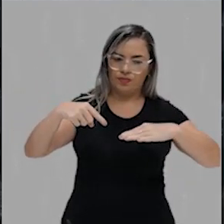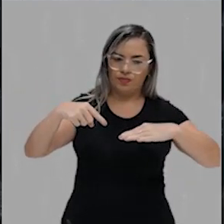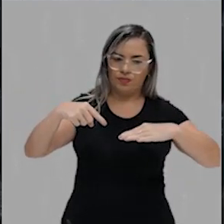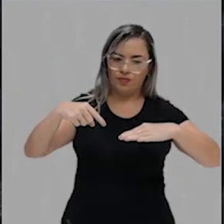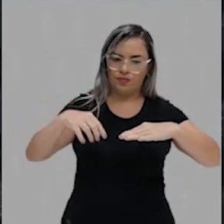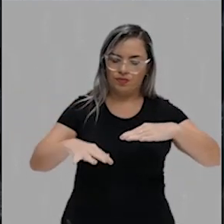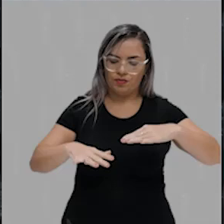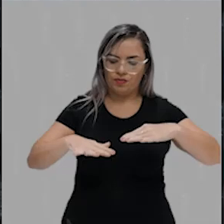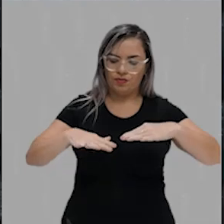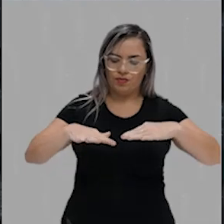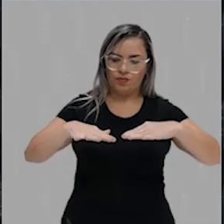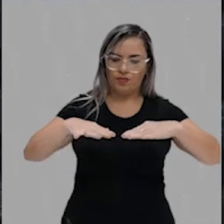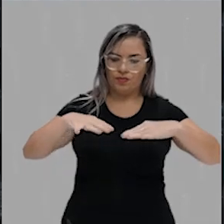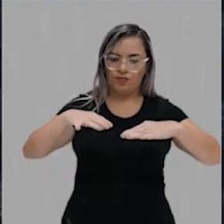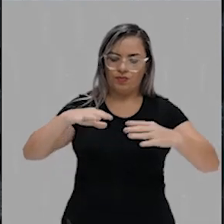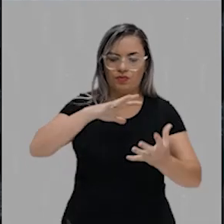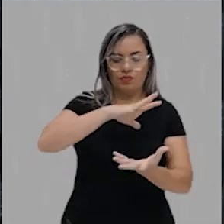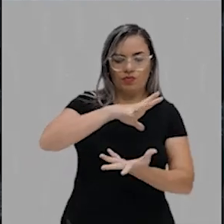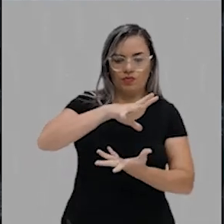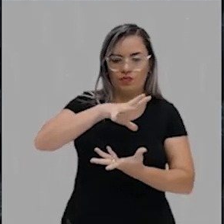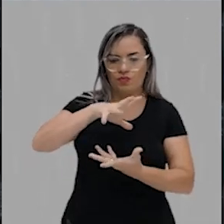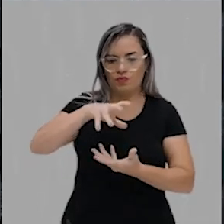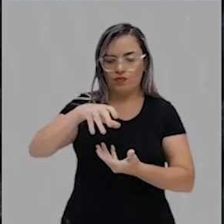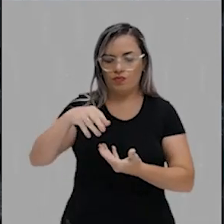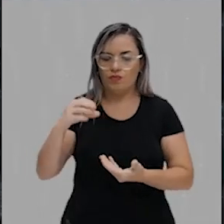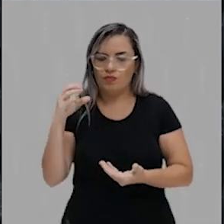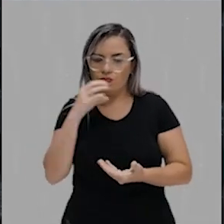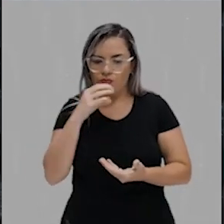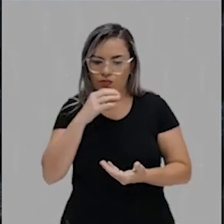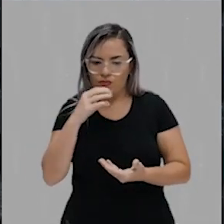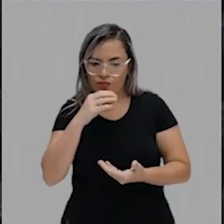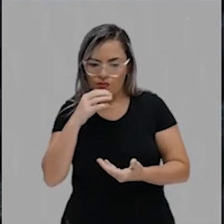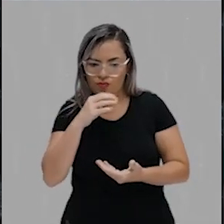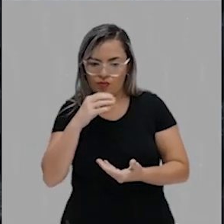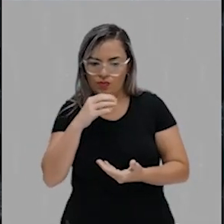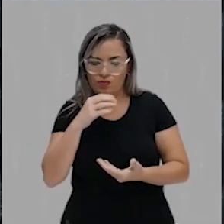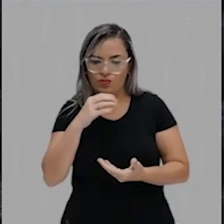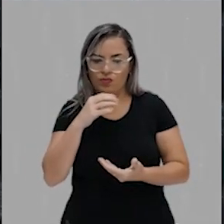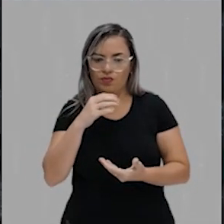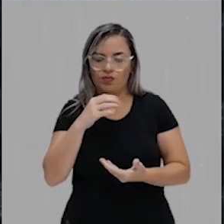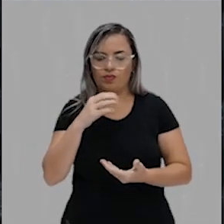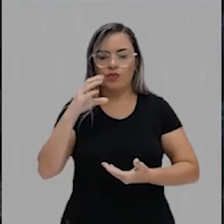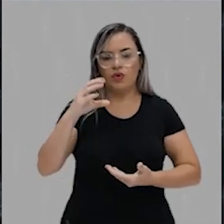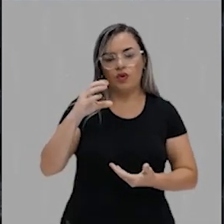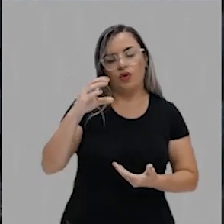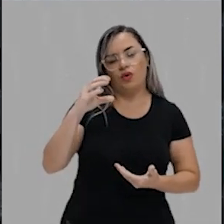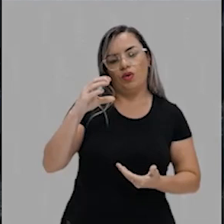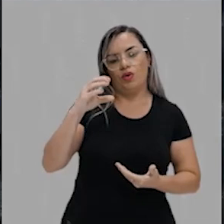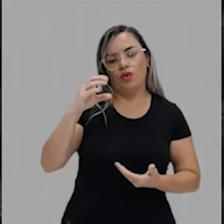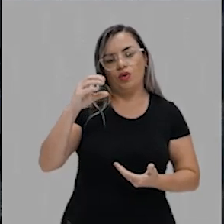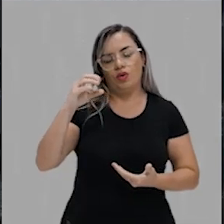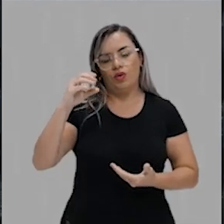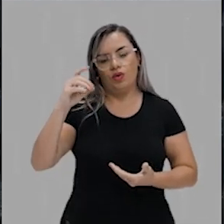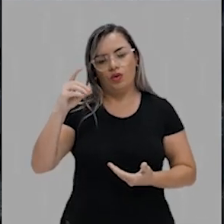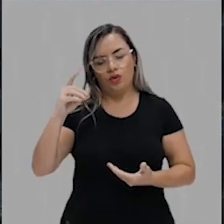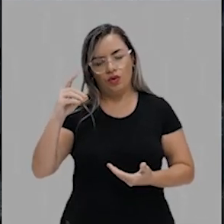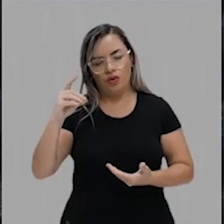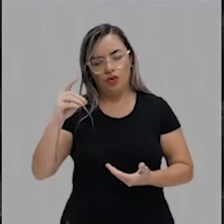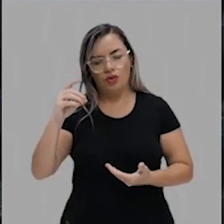pelos gases do efeito estufa, né, que são o dióxido de carbono,